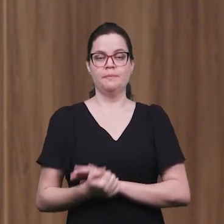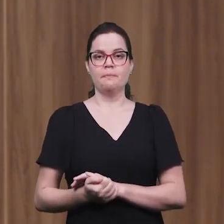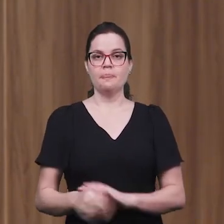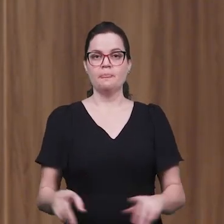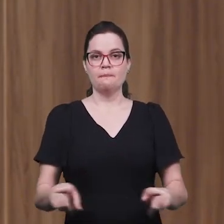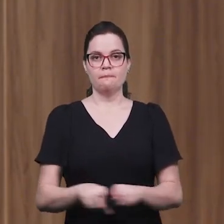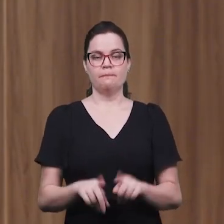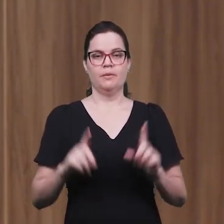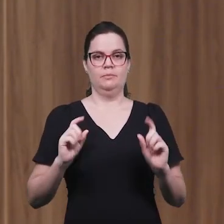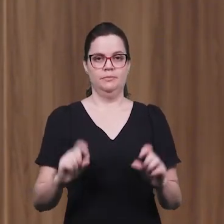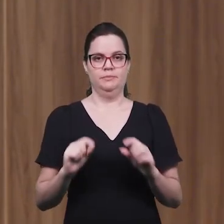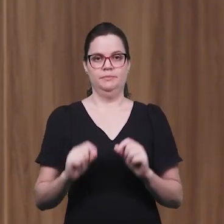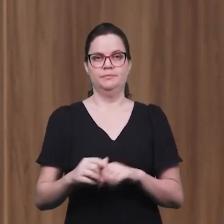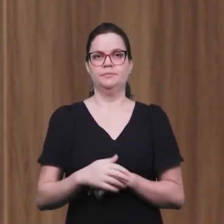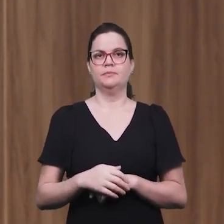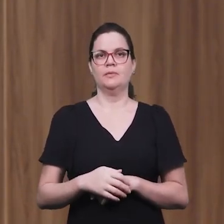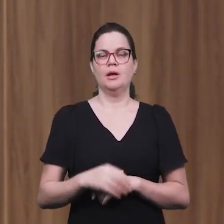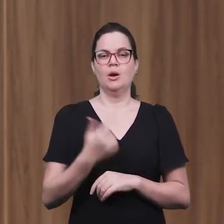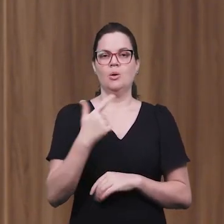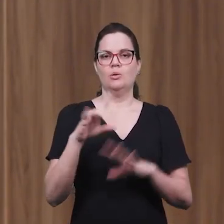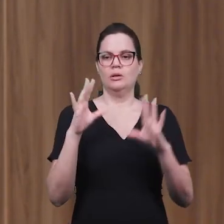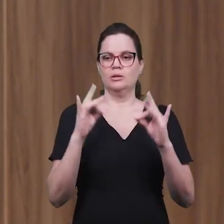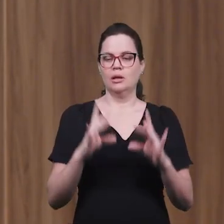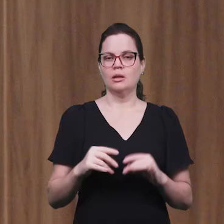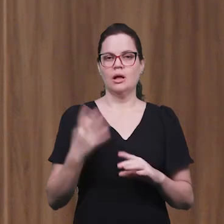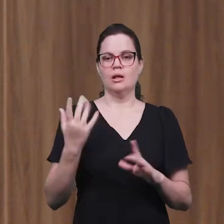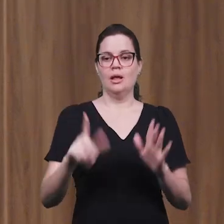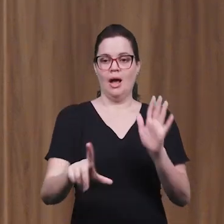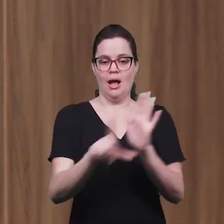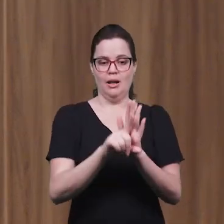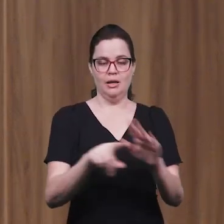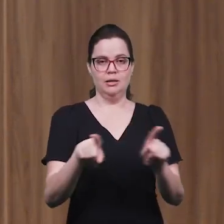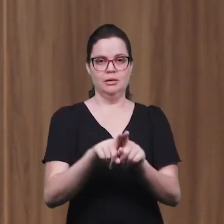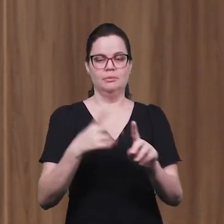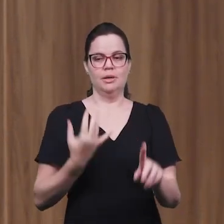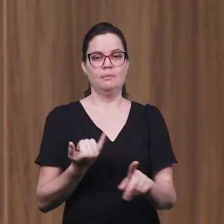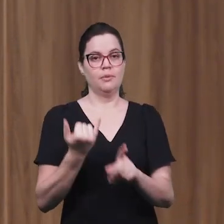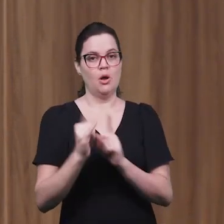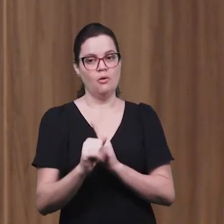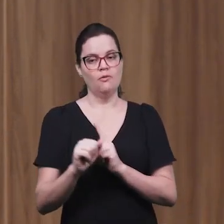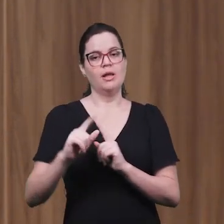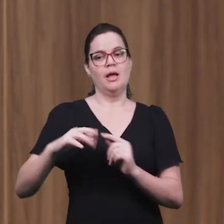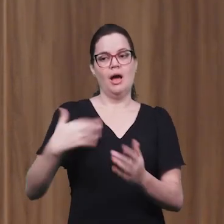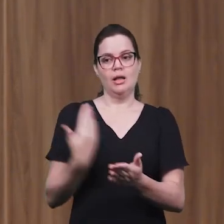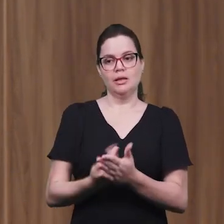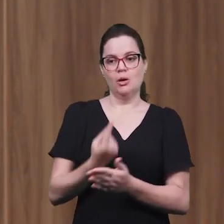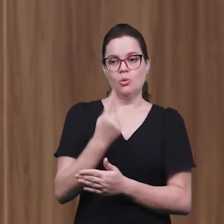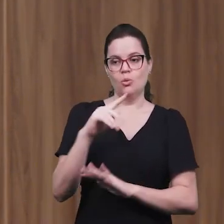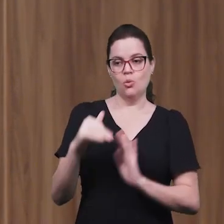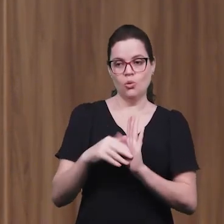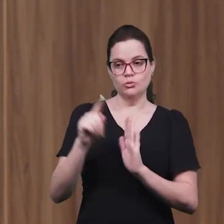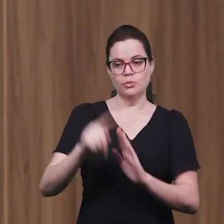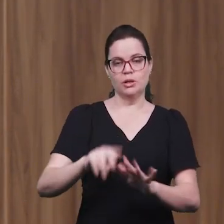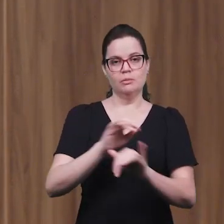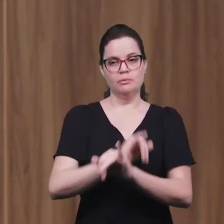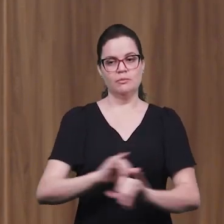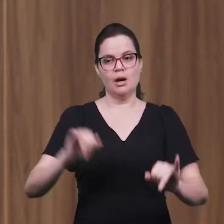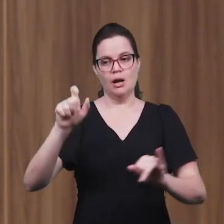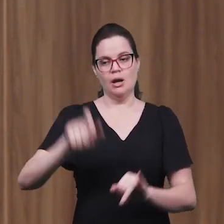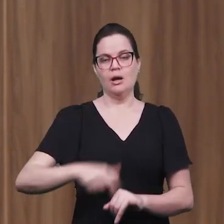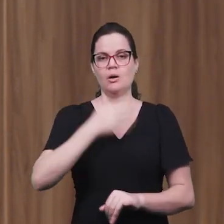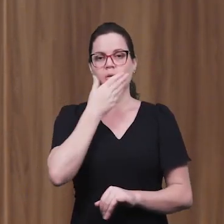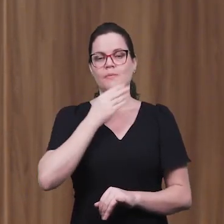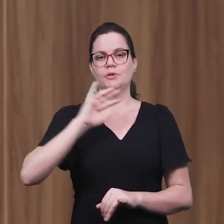os profetas duraram até João. Desde então, é anunciado o reino de Deus e todo homem